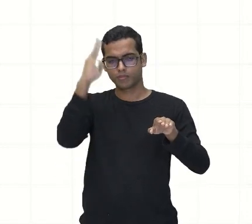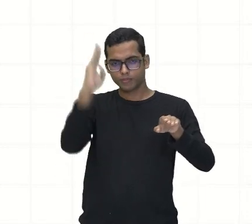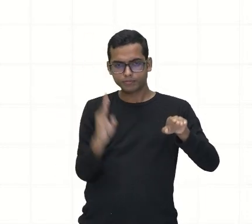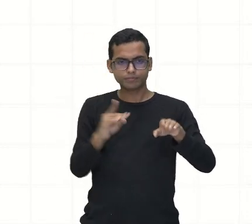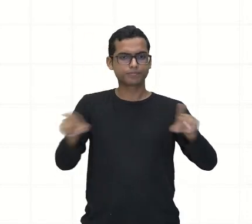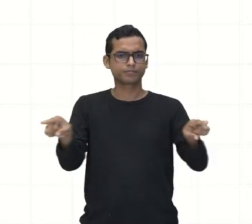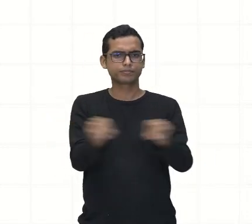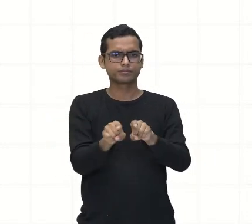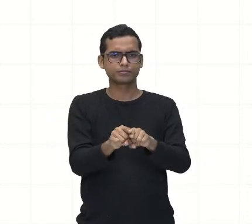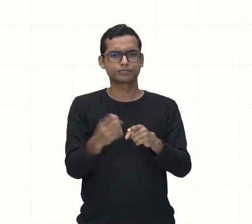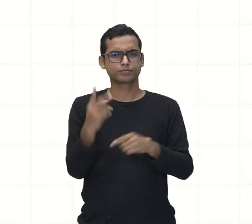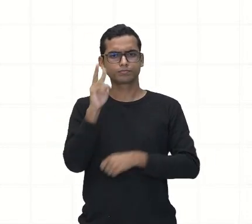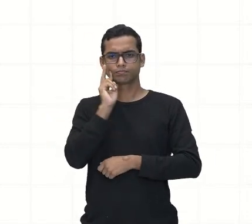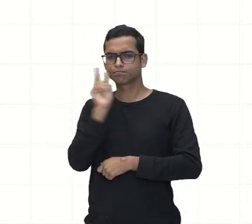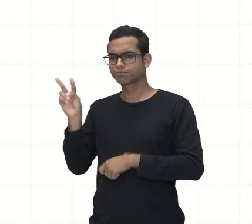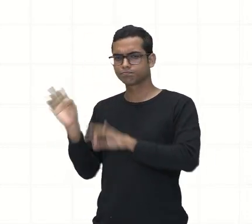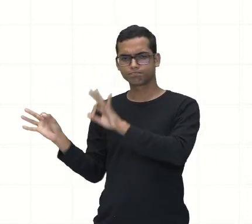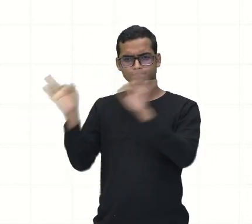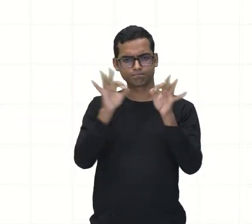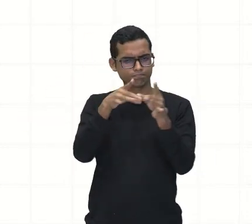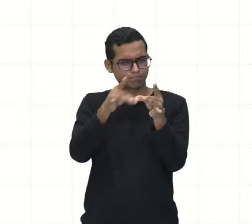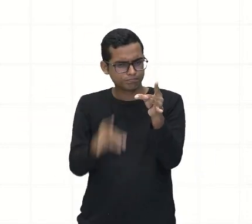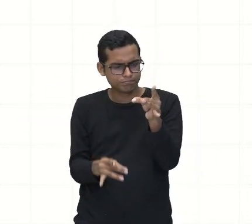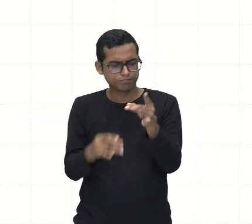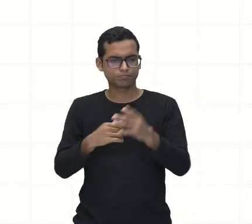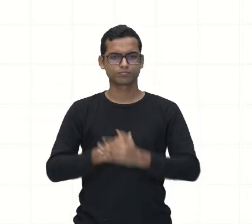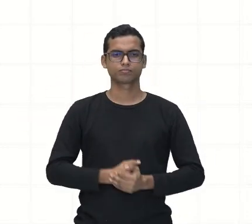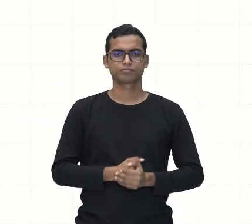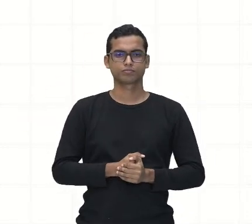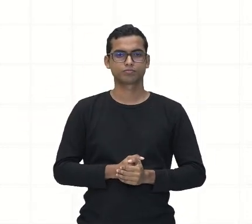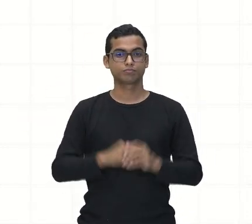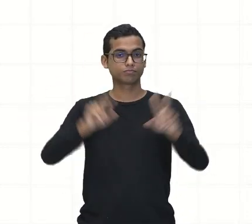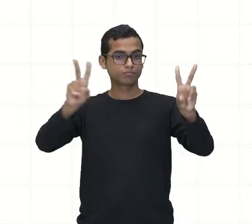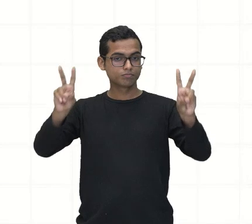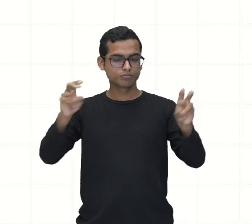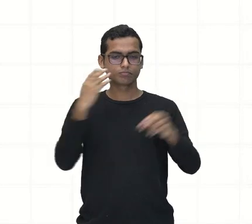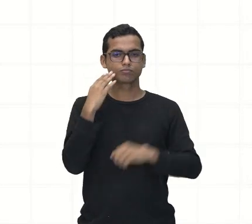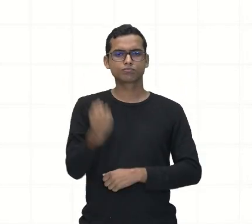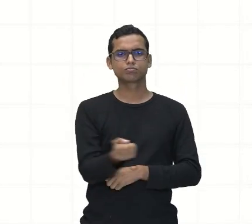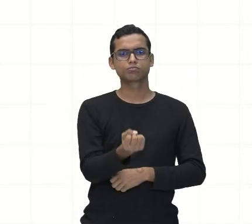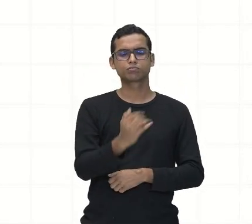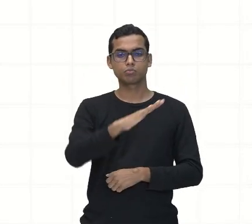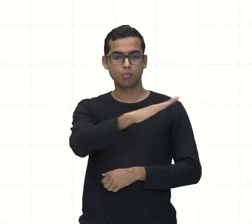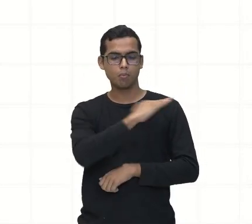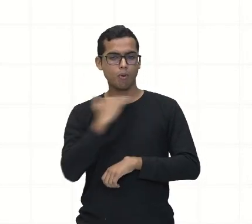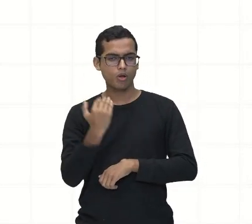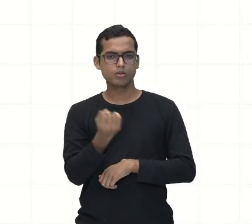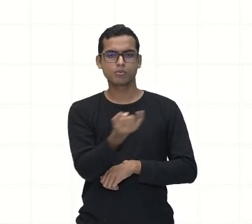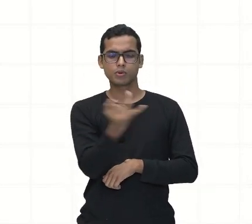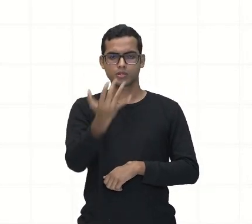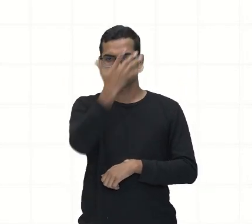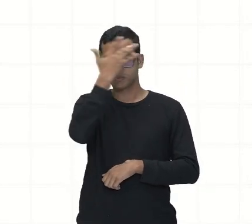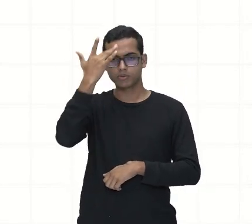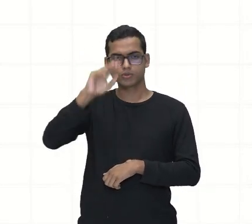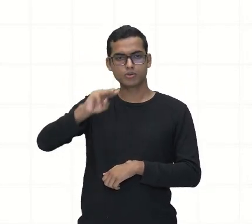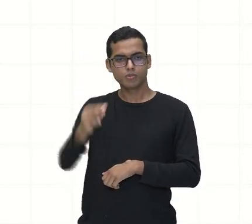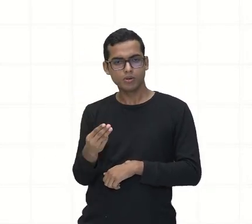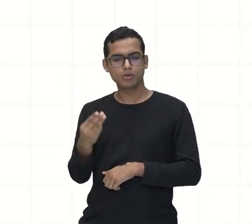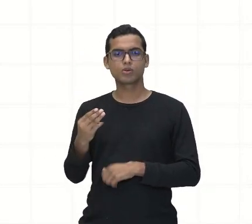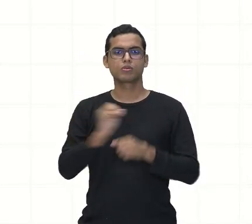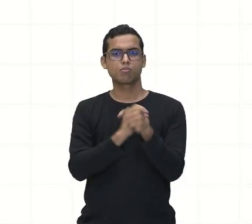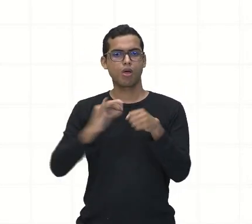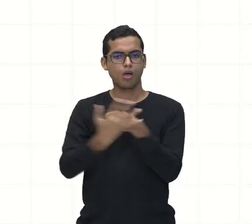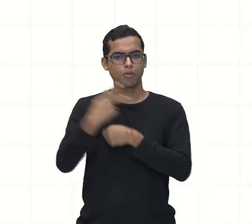olhando aqui mais detalhado, olha o título, né? Mortes por milhão de Covid no